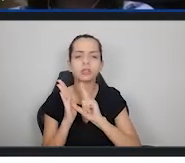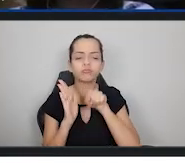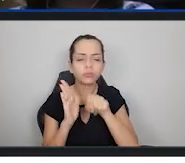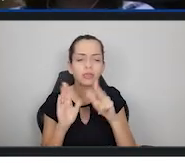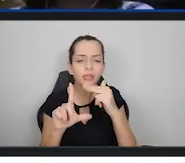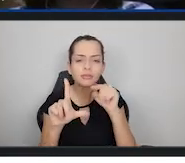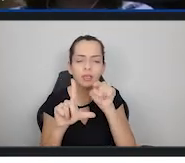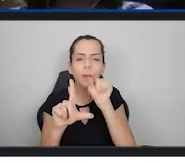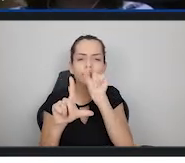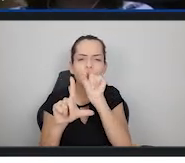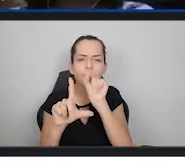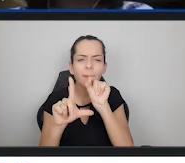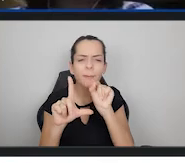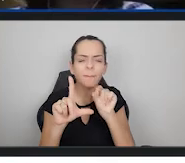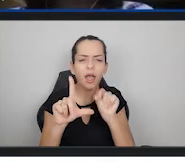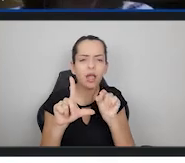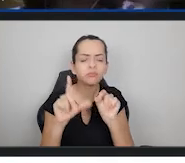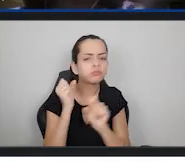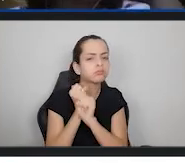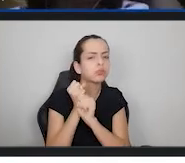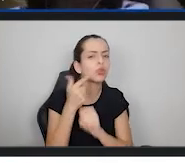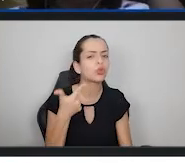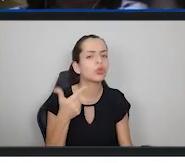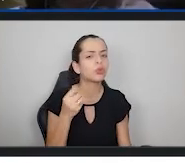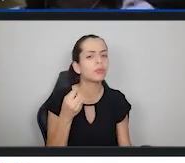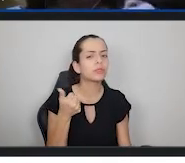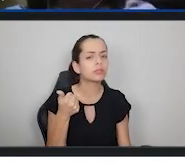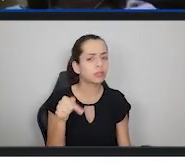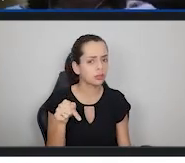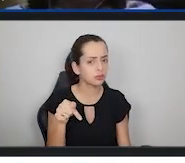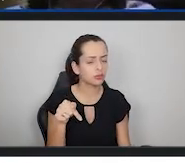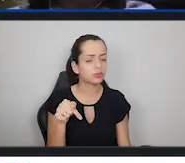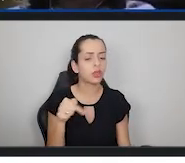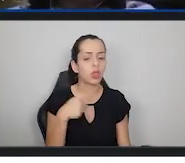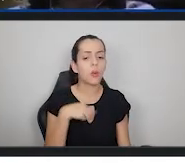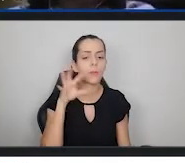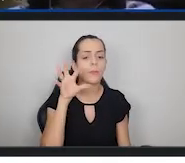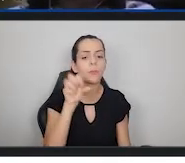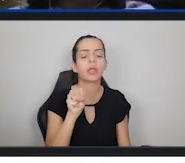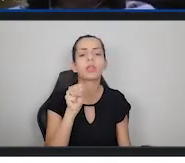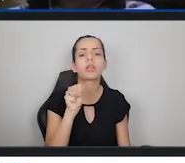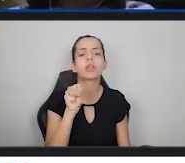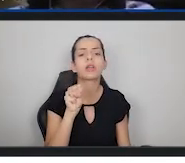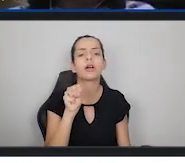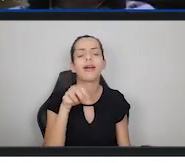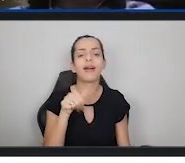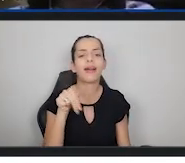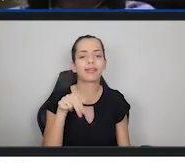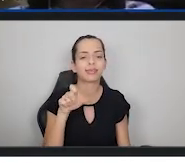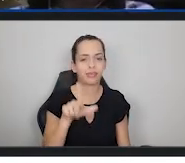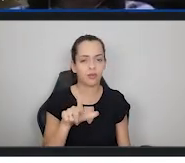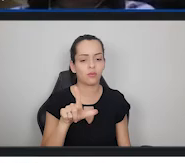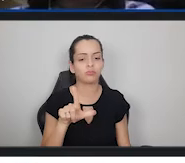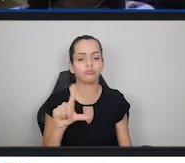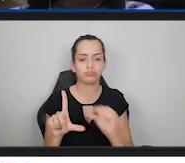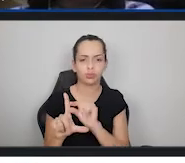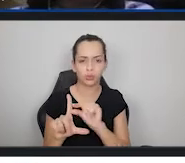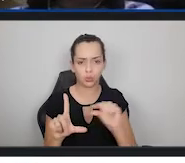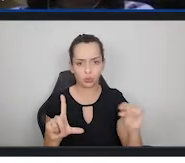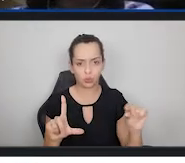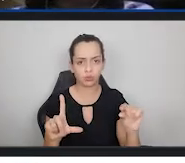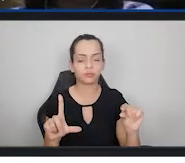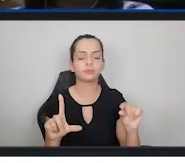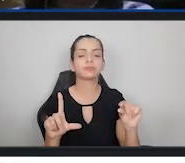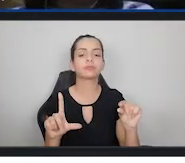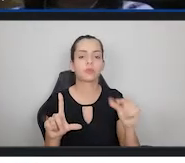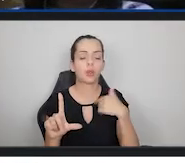nosso sistema ele é bem malhado, ele é muito interligado. Esse pontilhado aqui, hoje, ele já está conectado.